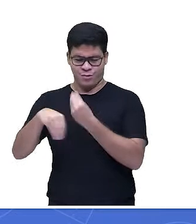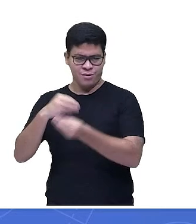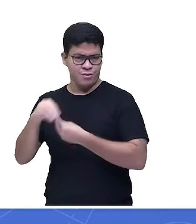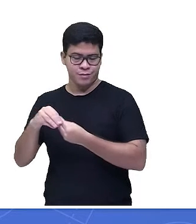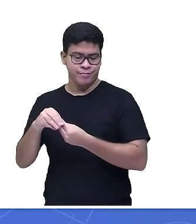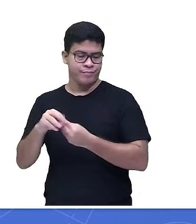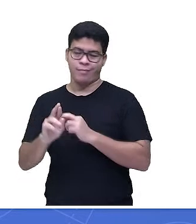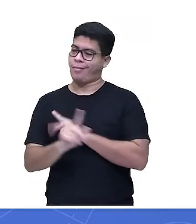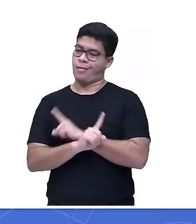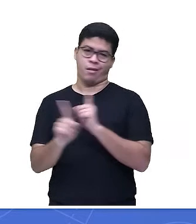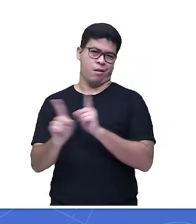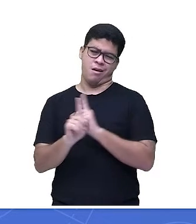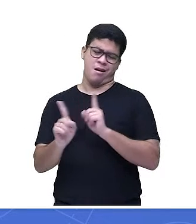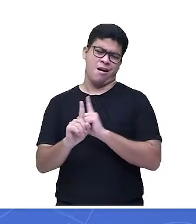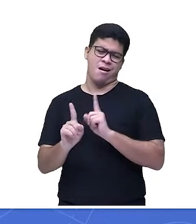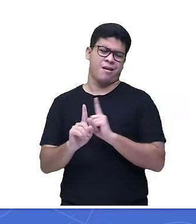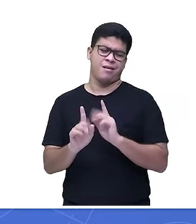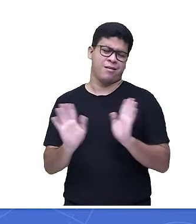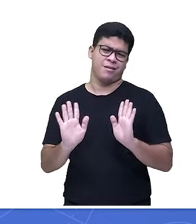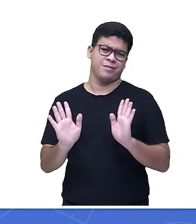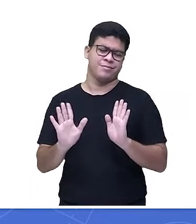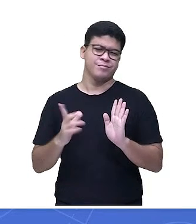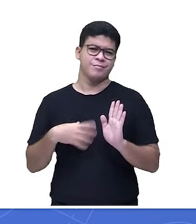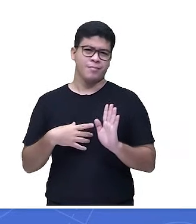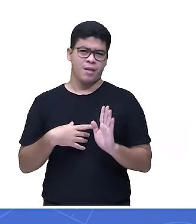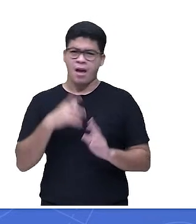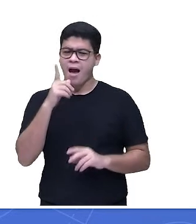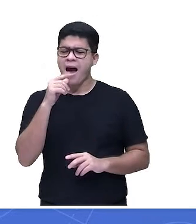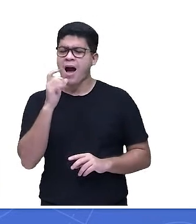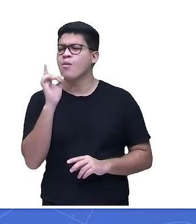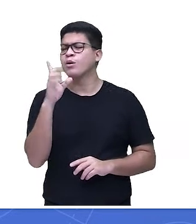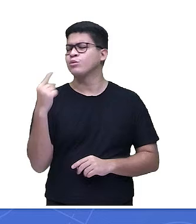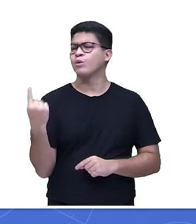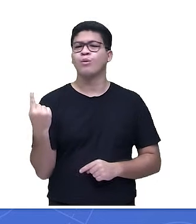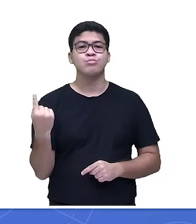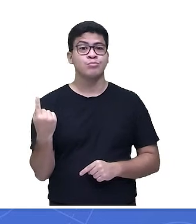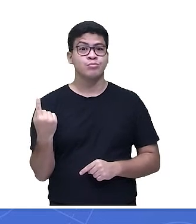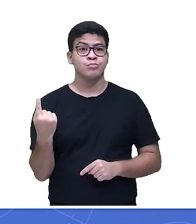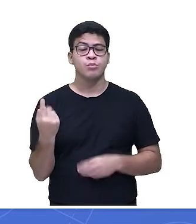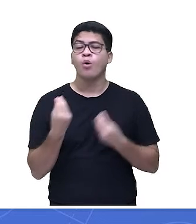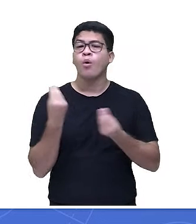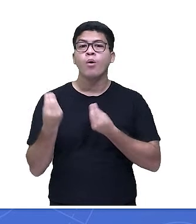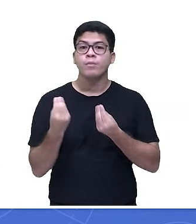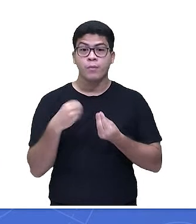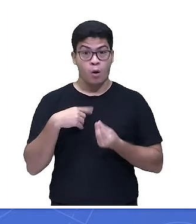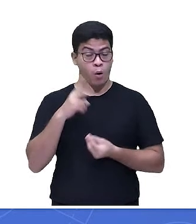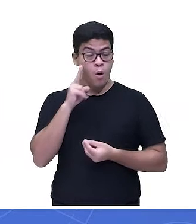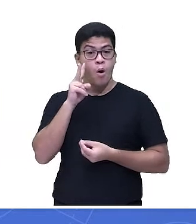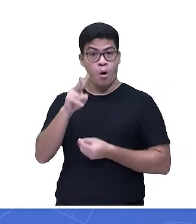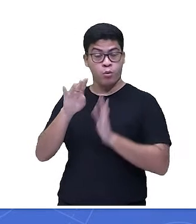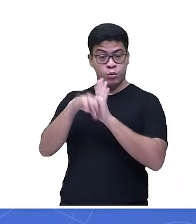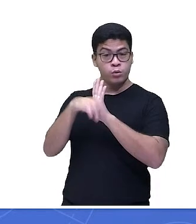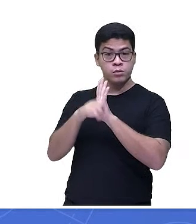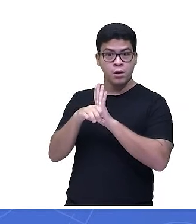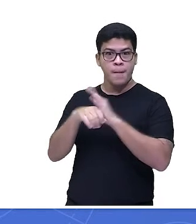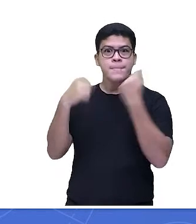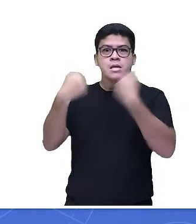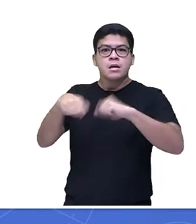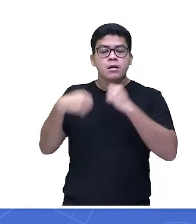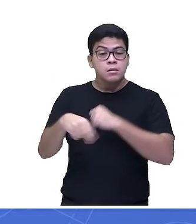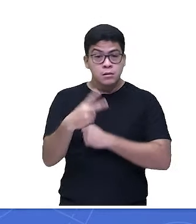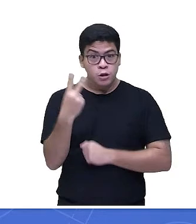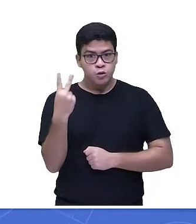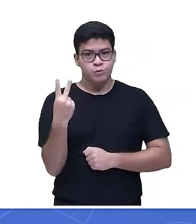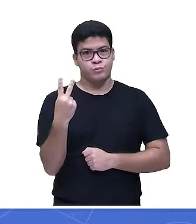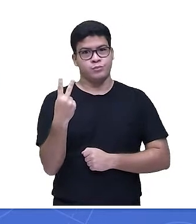Não. Não é mistura. Para ser mistura, eu tenho que ter 2 ou mais substâncias compostas